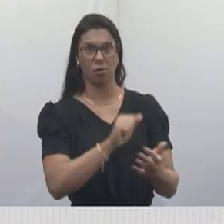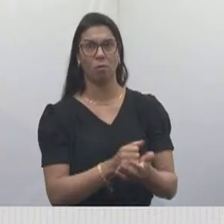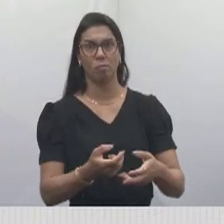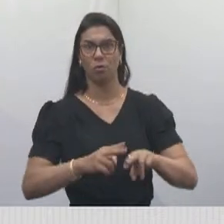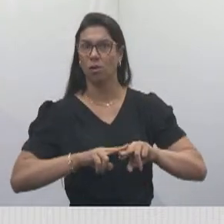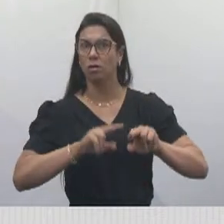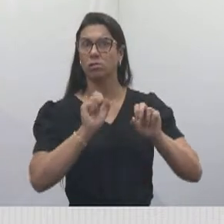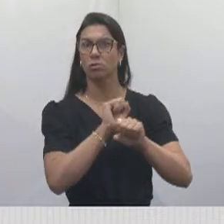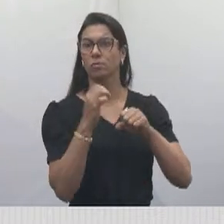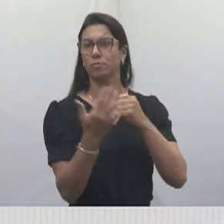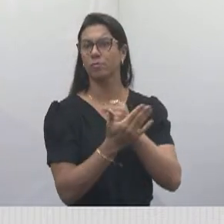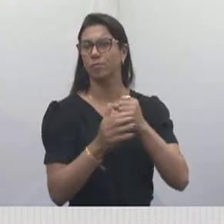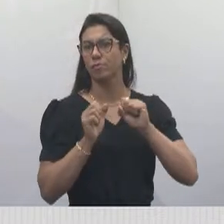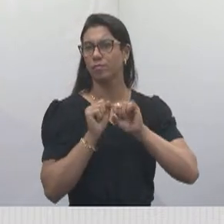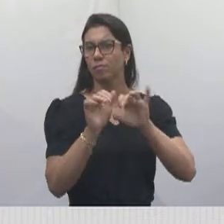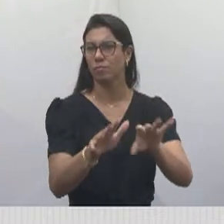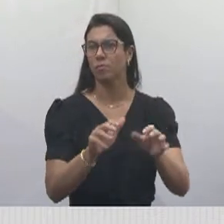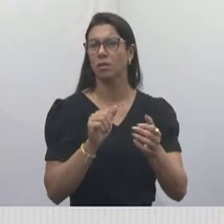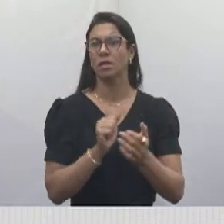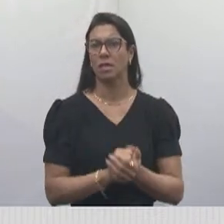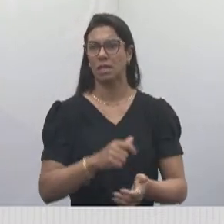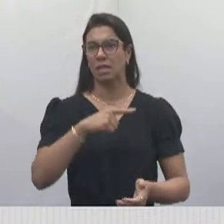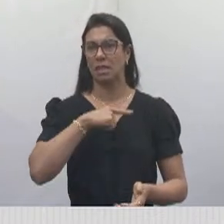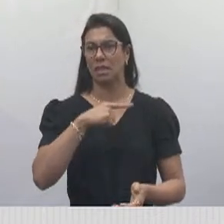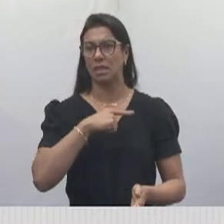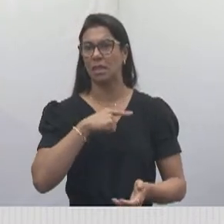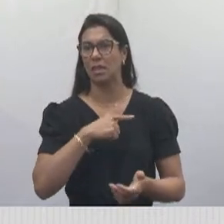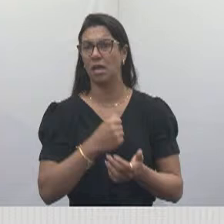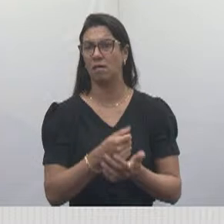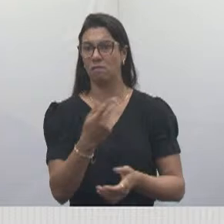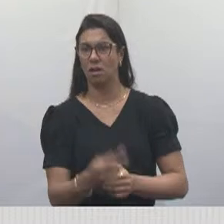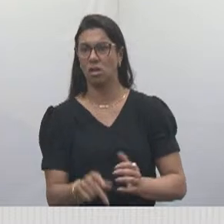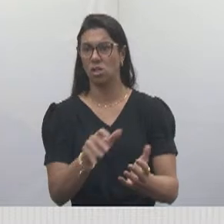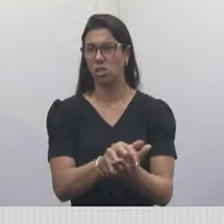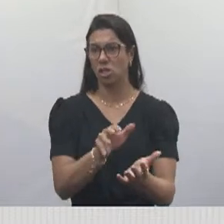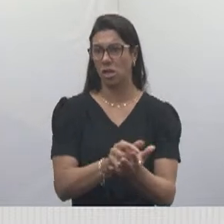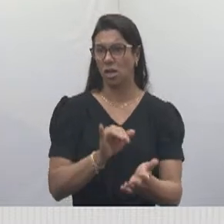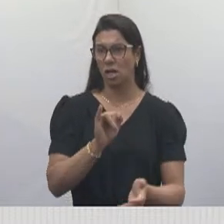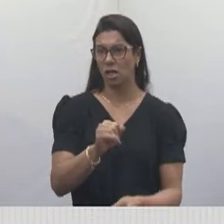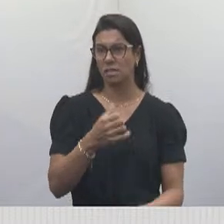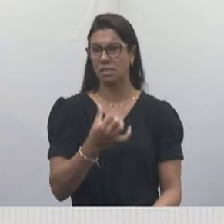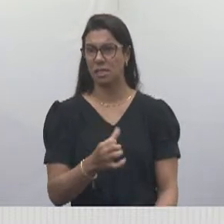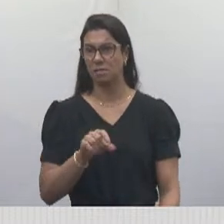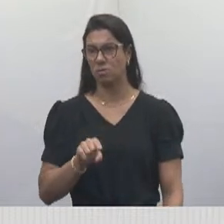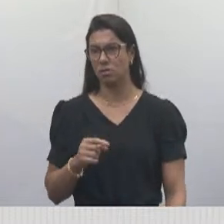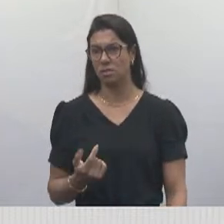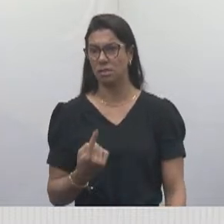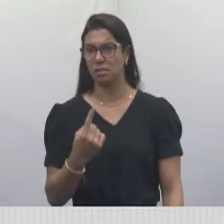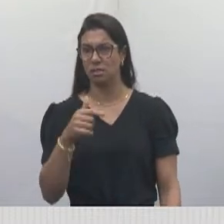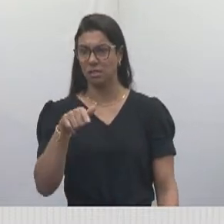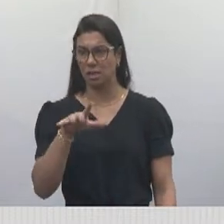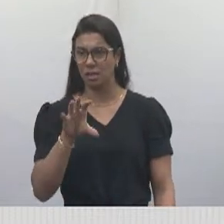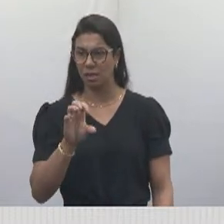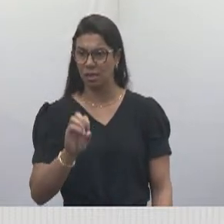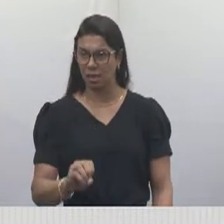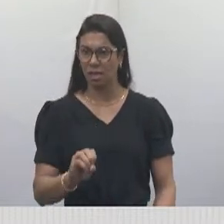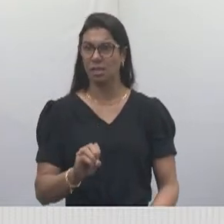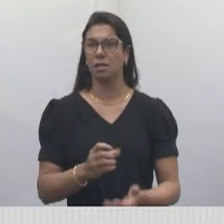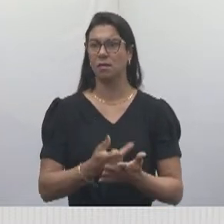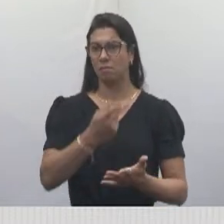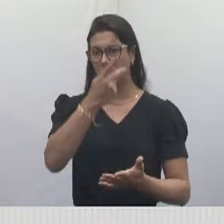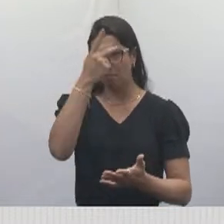tivemos 6.170 casos de Covid confirmados e, infelizmente, 180 mortes de pessoas na nossa